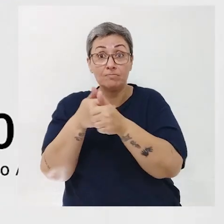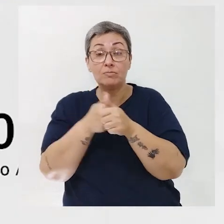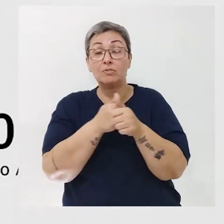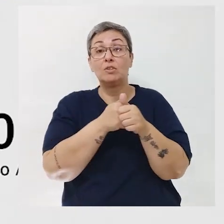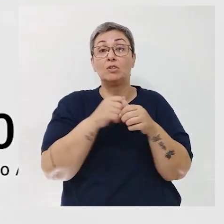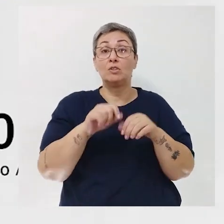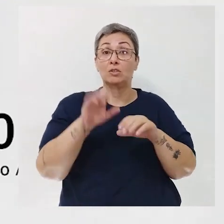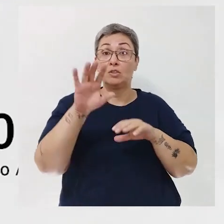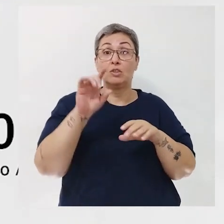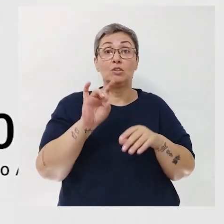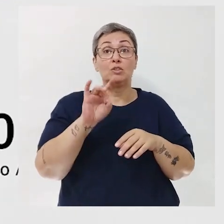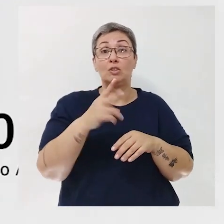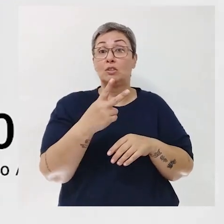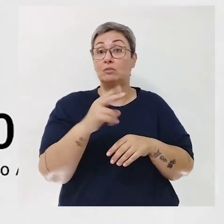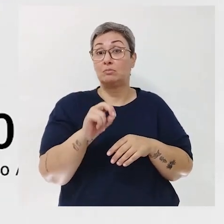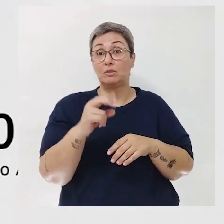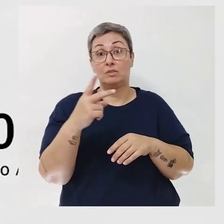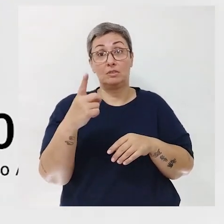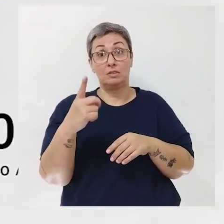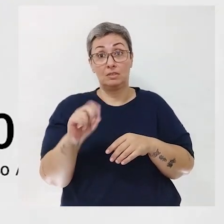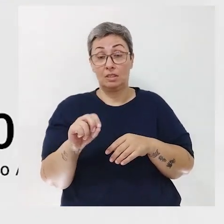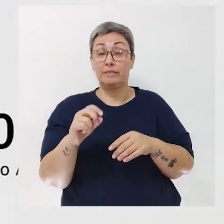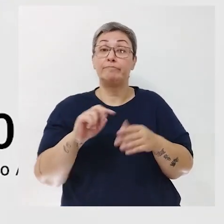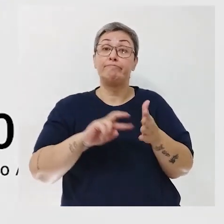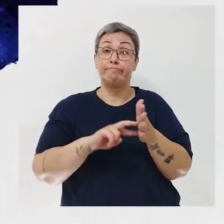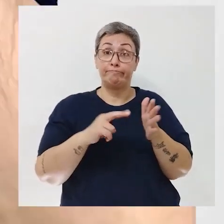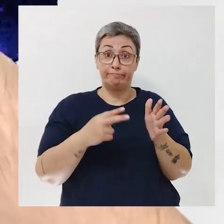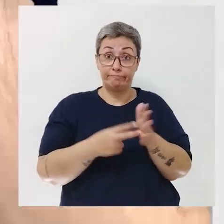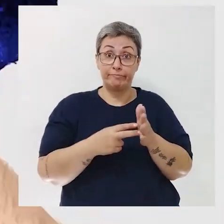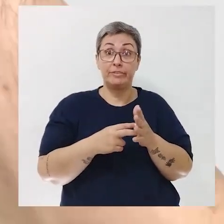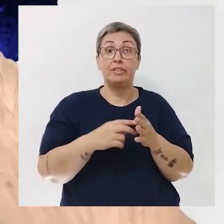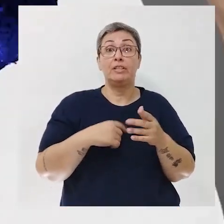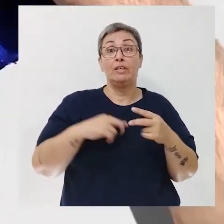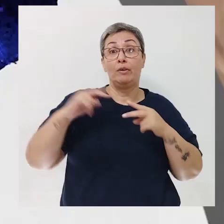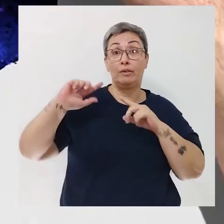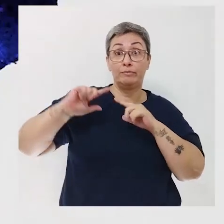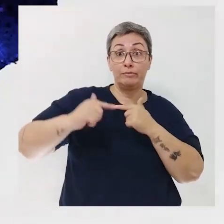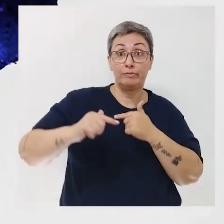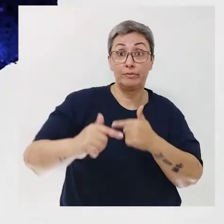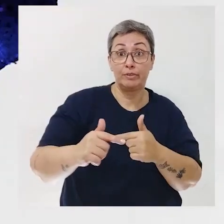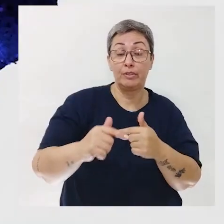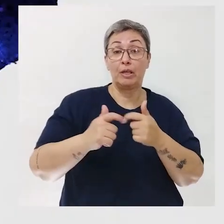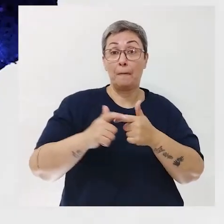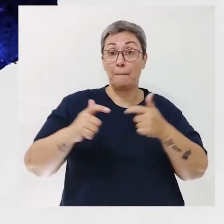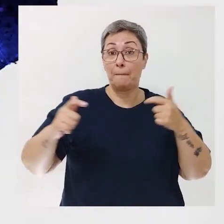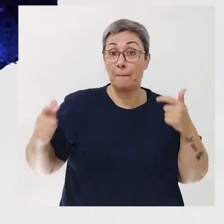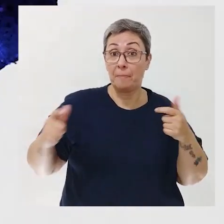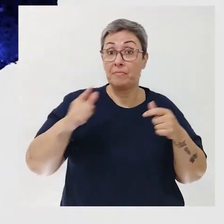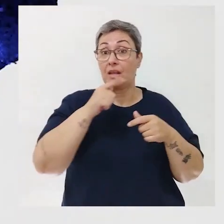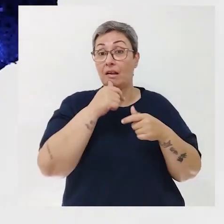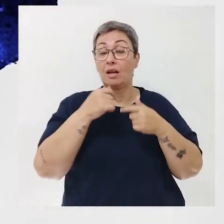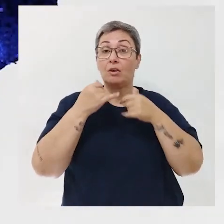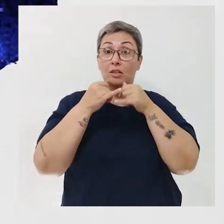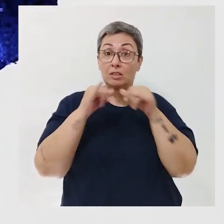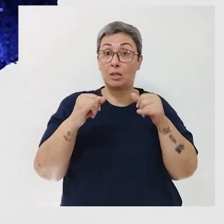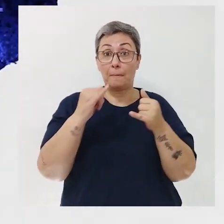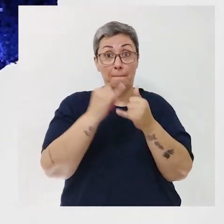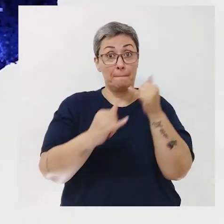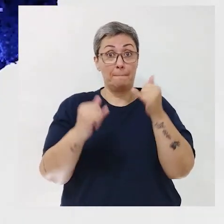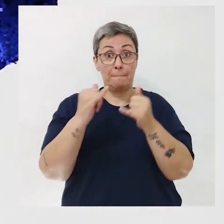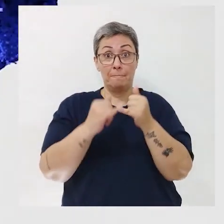outras regiões só em 2010. Quer dizer, as trajetórias da expansão dos serviços de luz e água